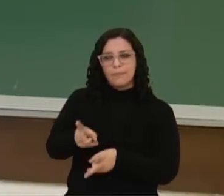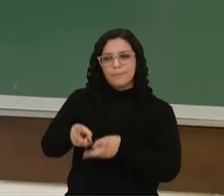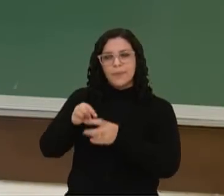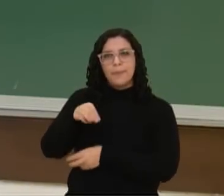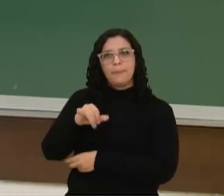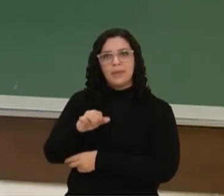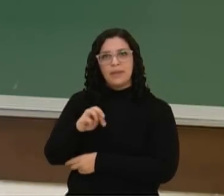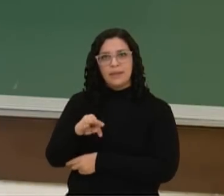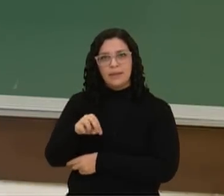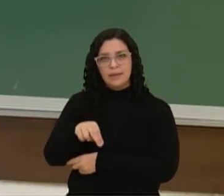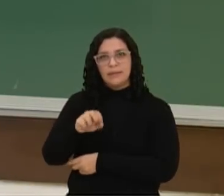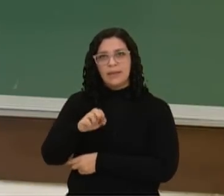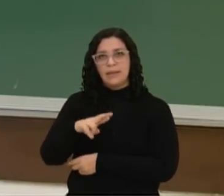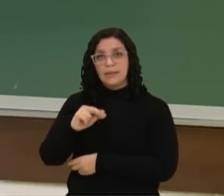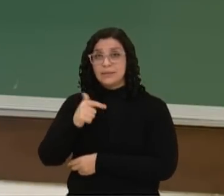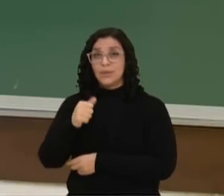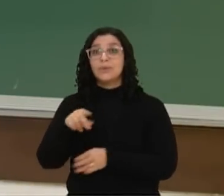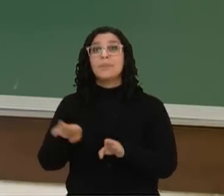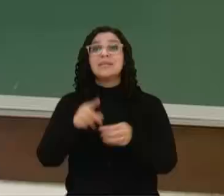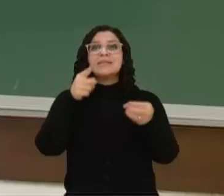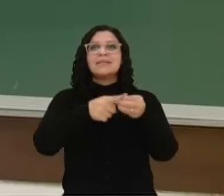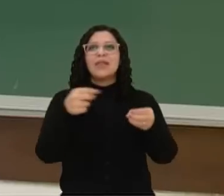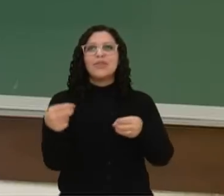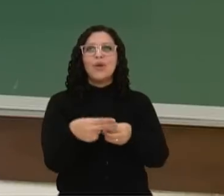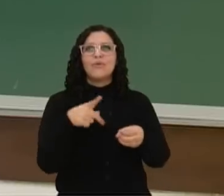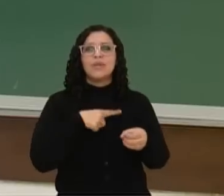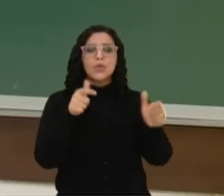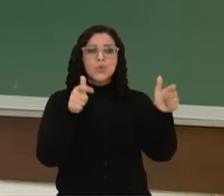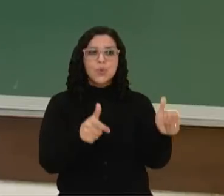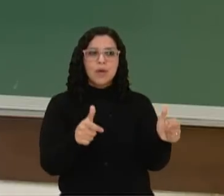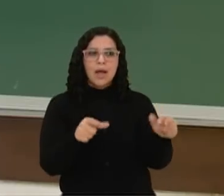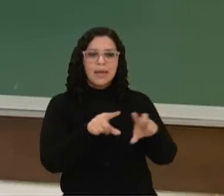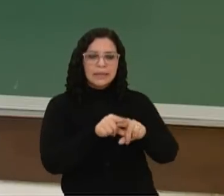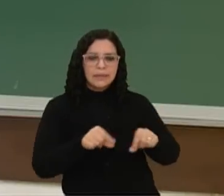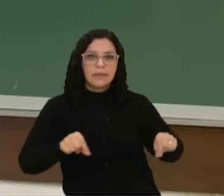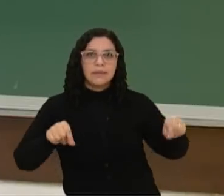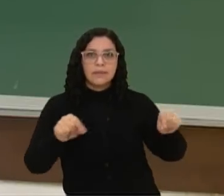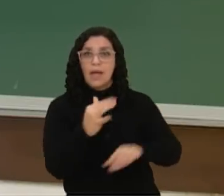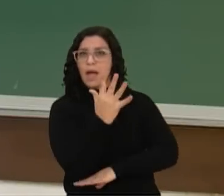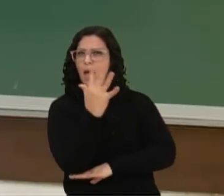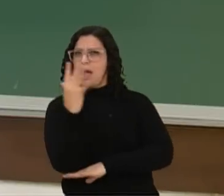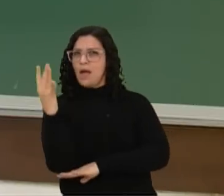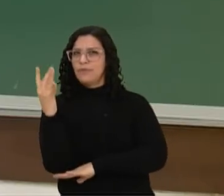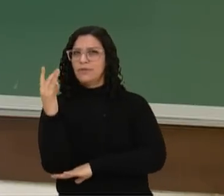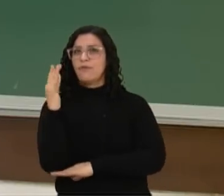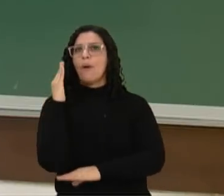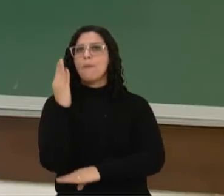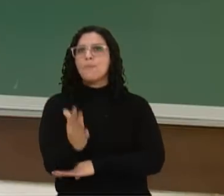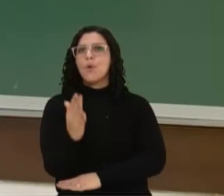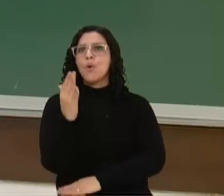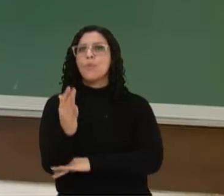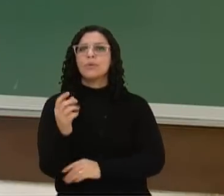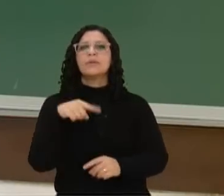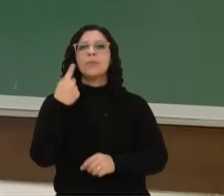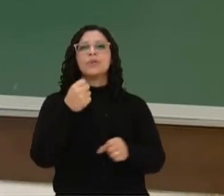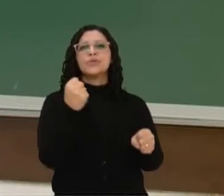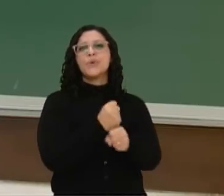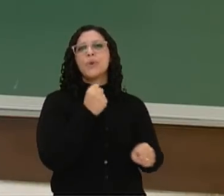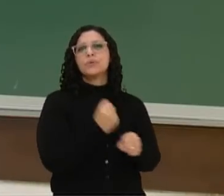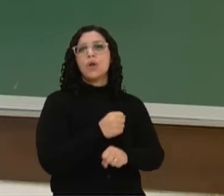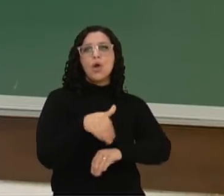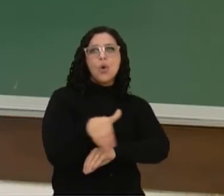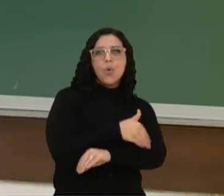surge lá um loteamento novo em uma cidade, né? Se tem alguma vegetação ali, de modo geral, ela é retirada para que sejam feitas